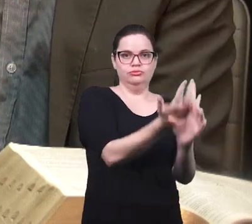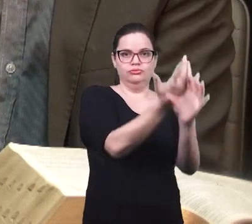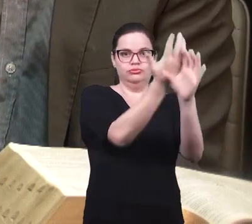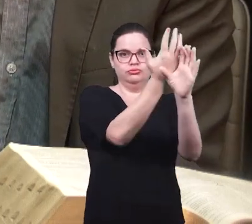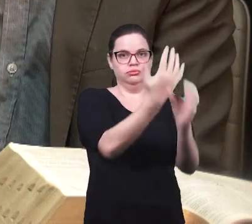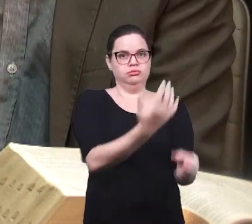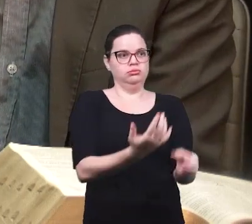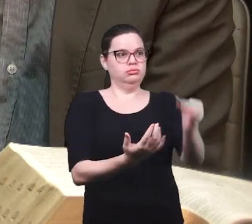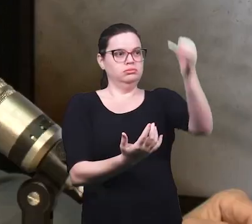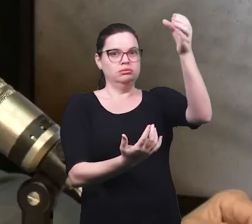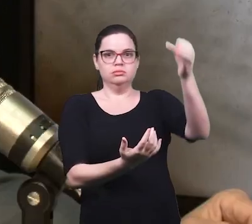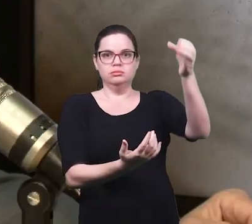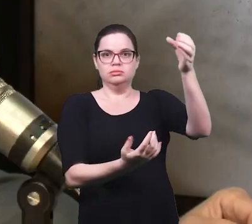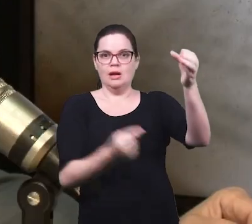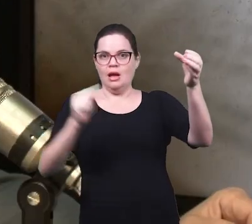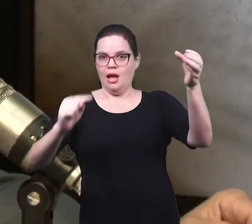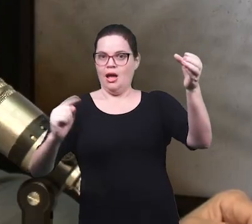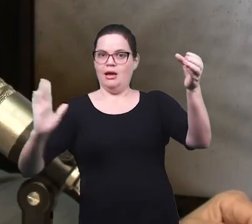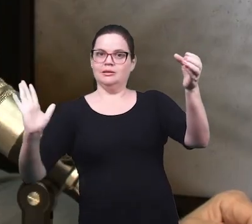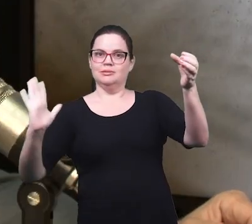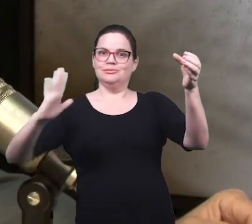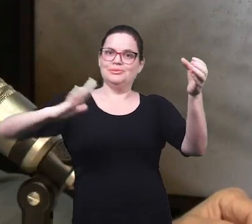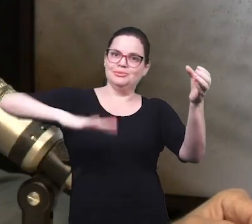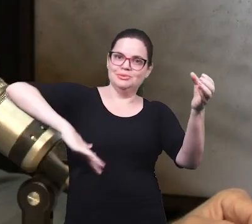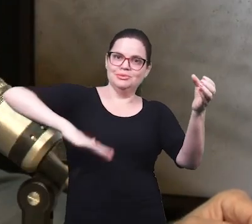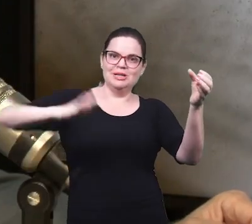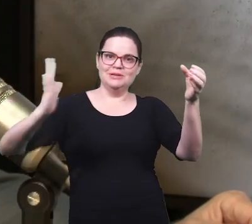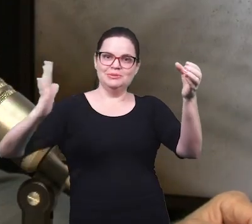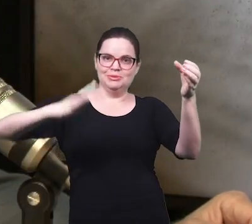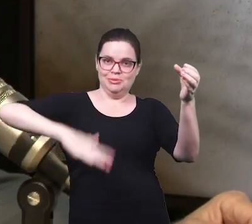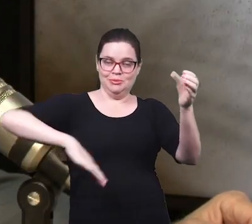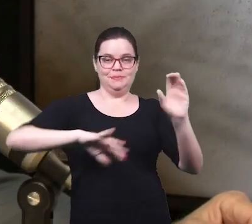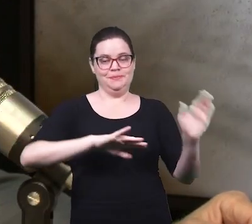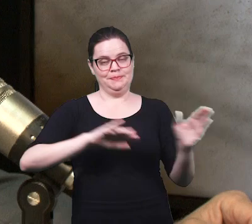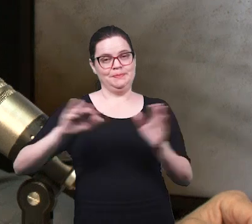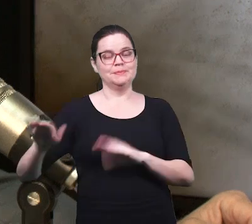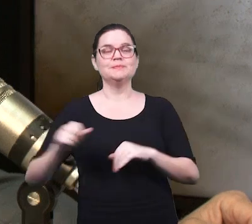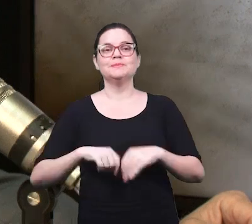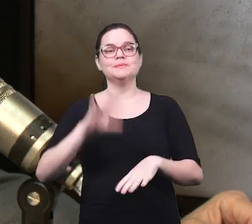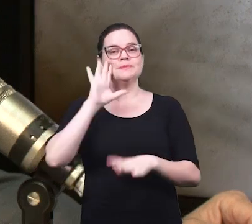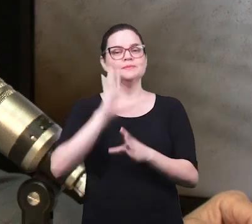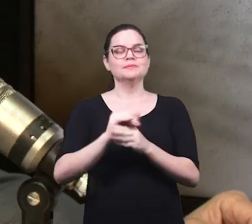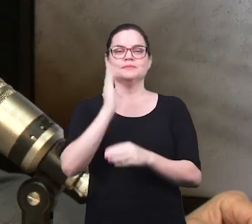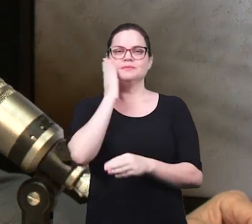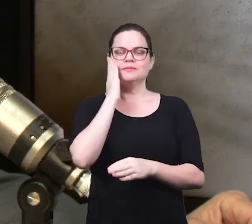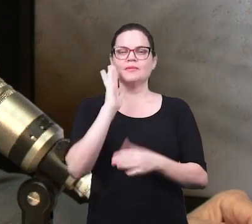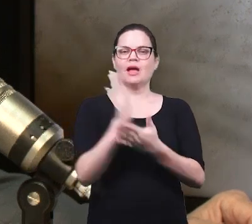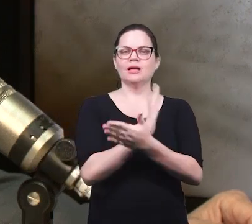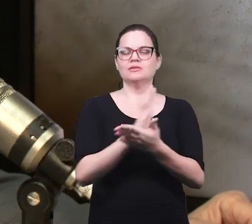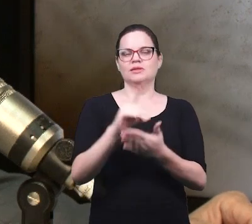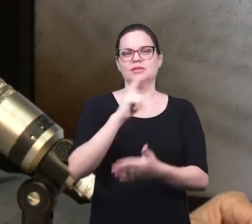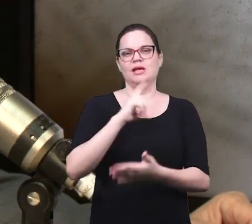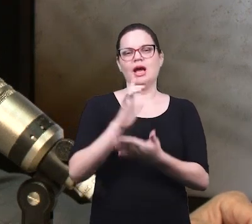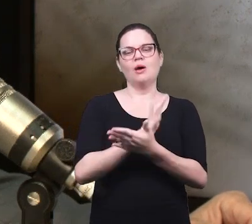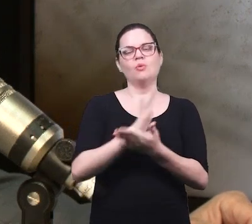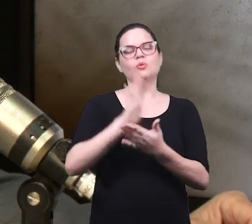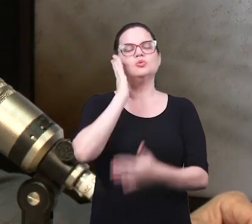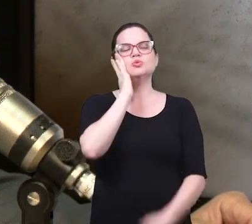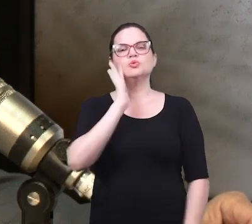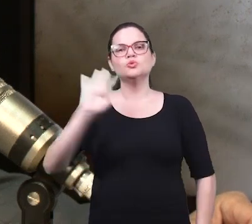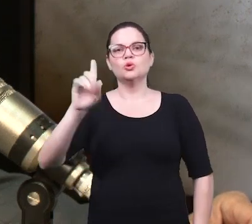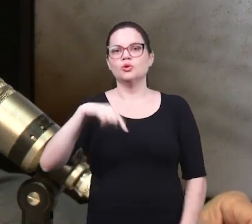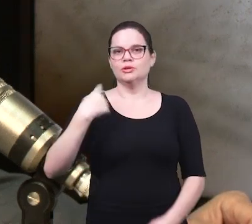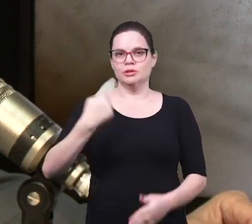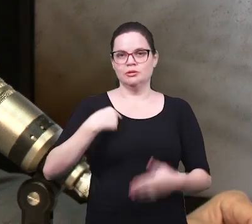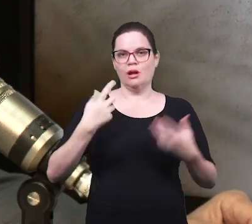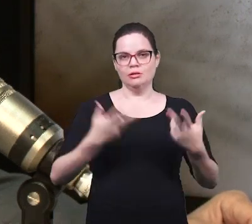do molho de José. Uma coisa interessante que o pastor Marcos está falando aqui, nós lembramos que às vezes tem sonhos